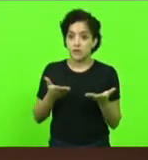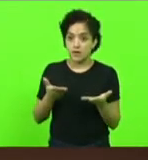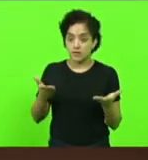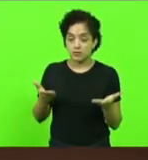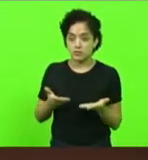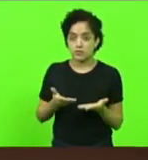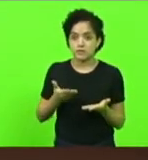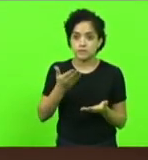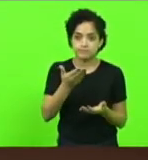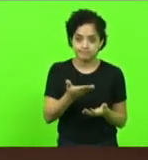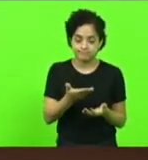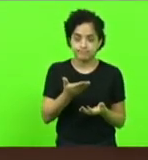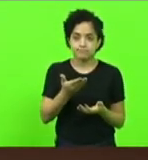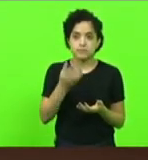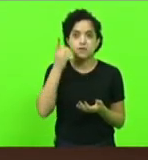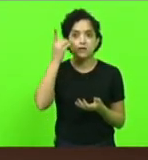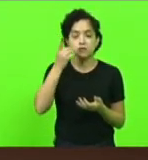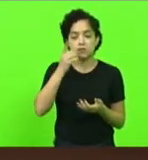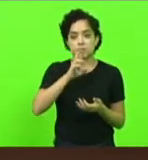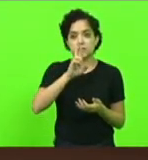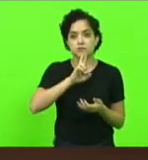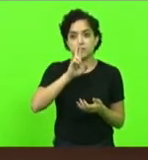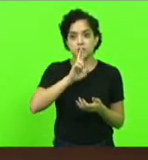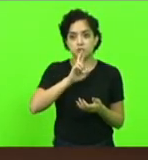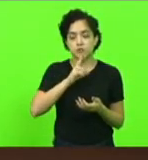deputado Minotto para que possa